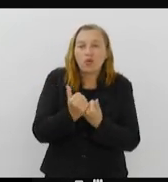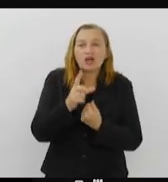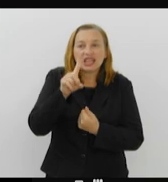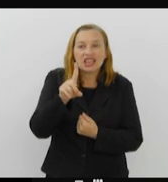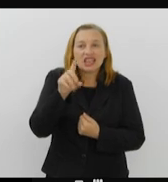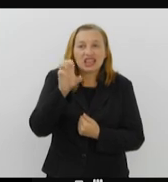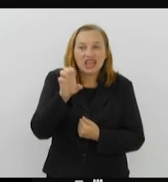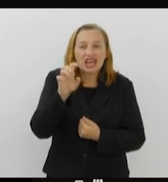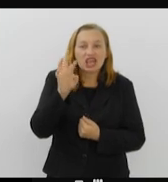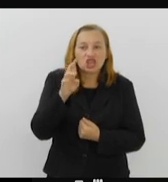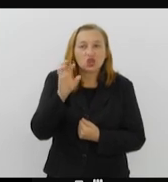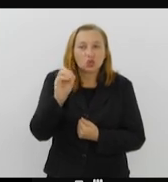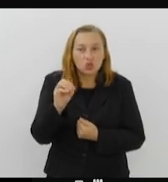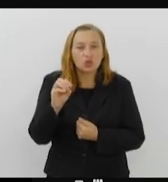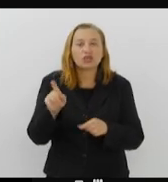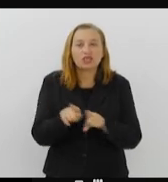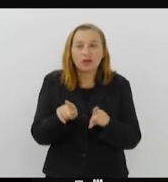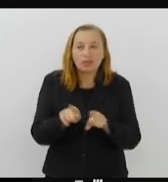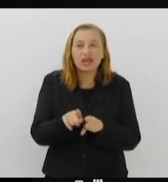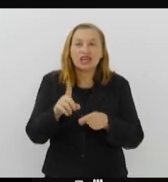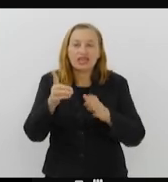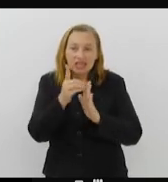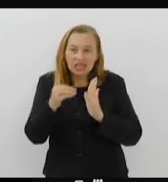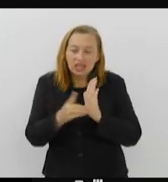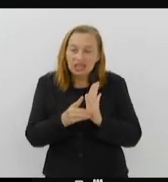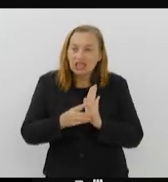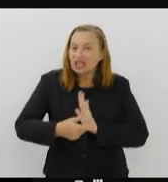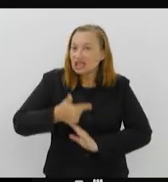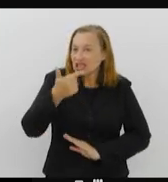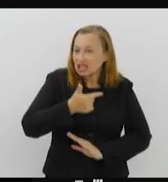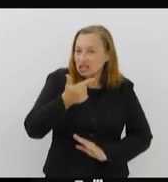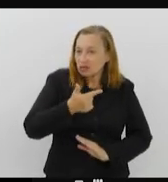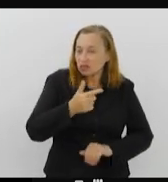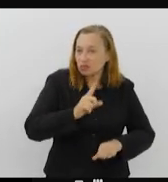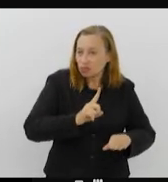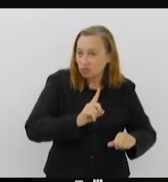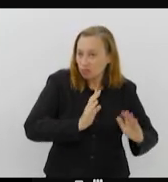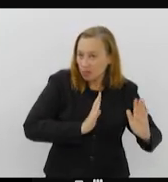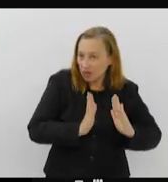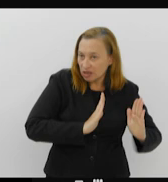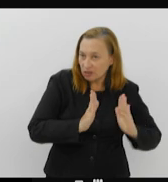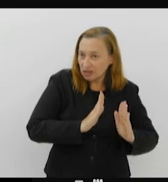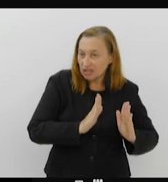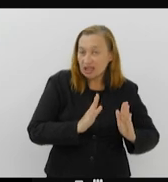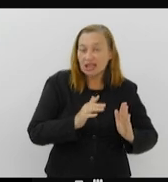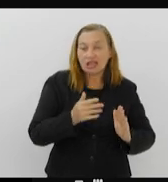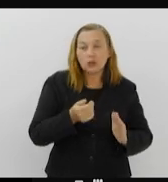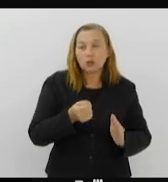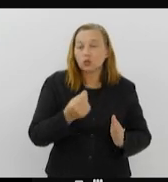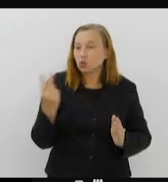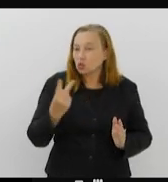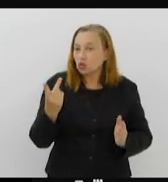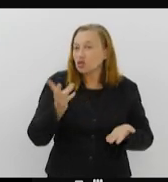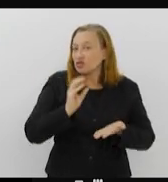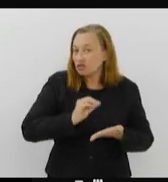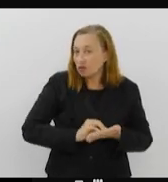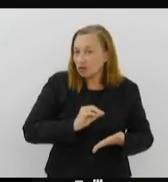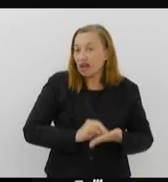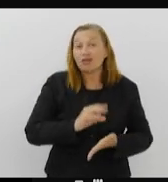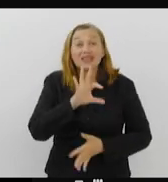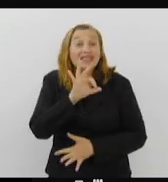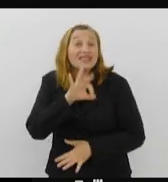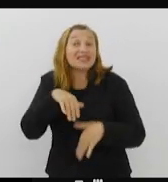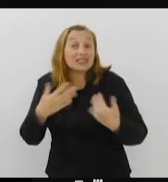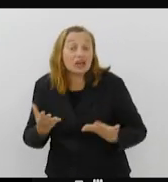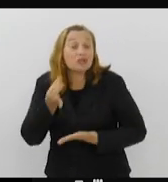DETRAN. Dessa segunda vez, nem DETRO, nem DETRAN e nem reboque. Então, pode ter certeza,